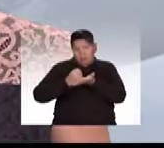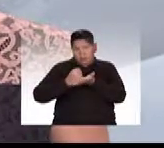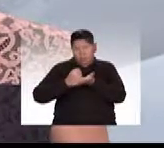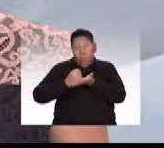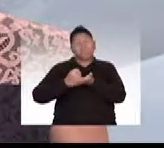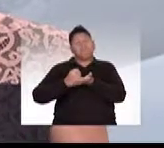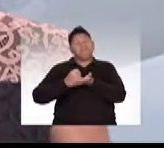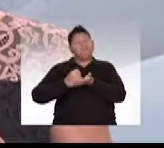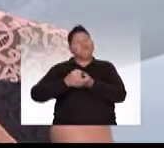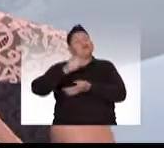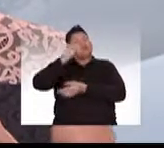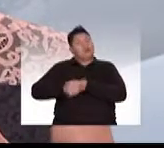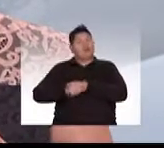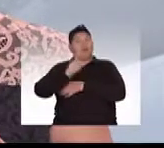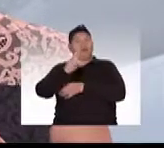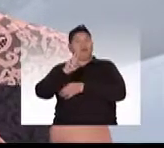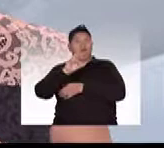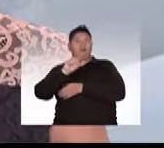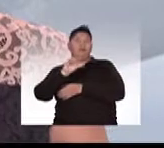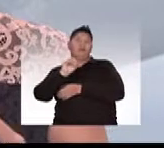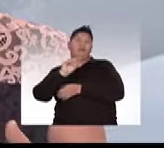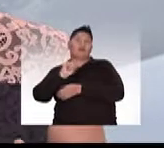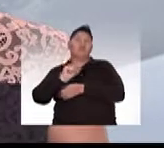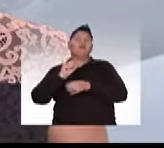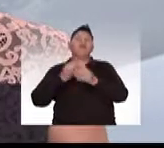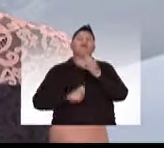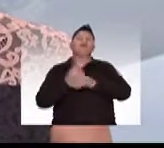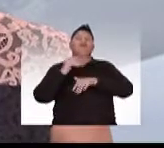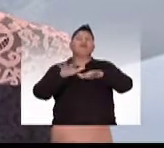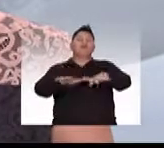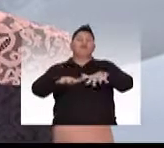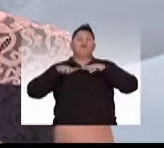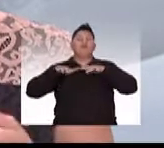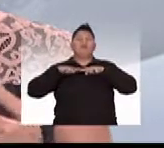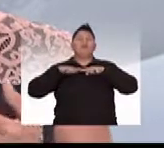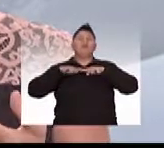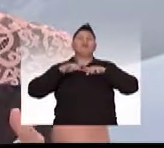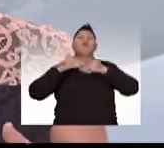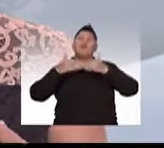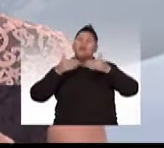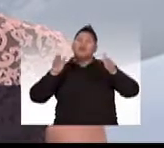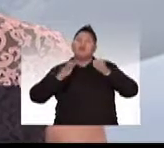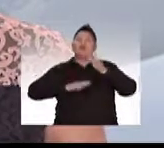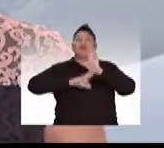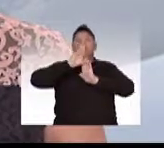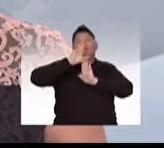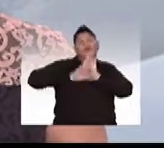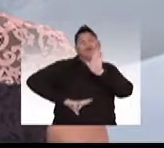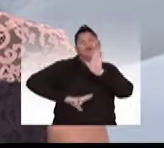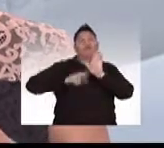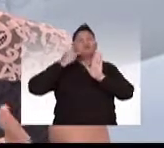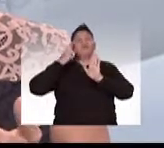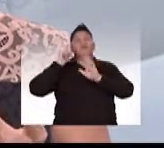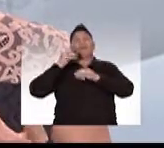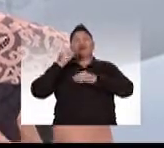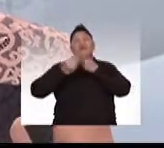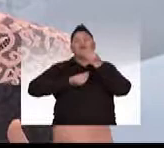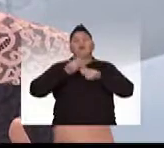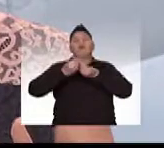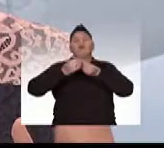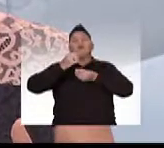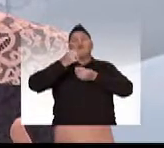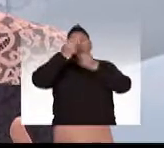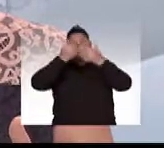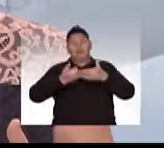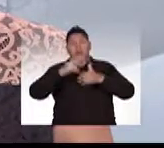com deficiência e os procuradores promovem as audiências públicas e abrem os procedimentos para chamar